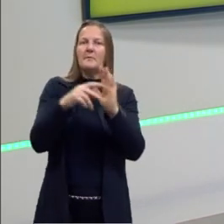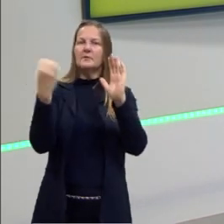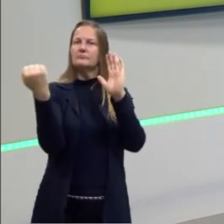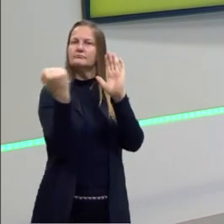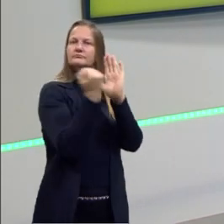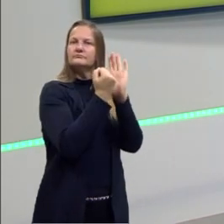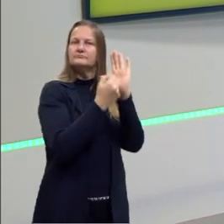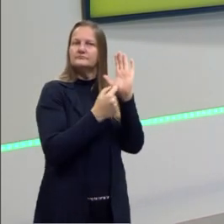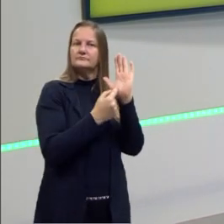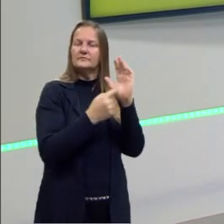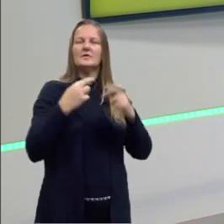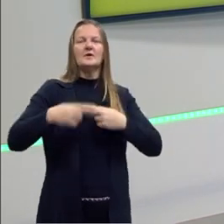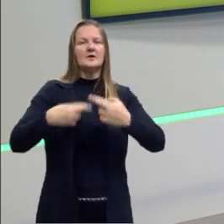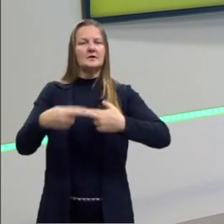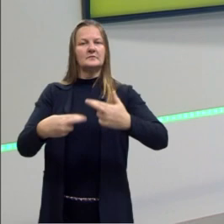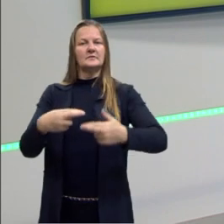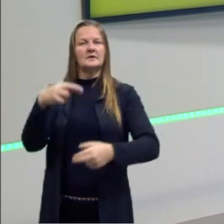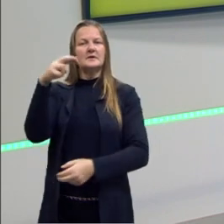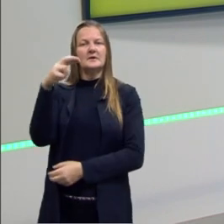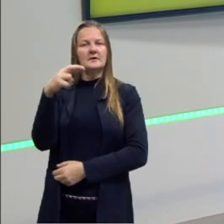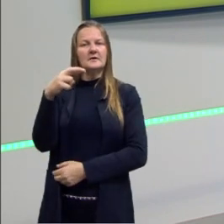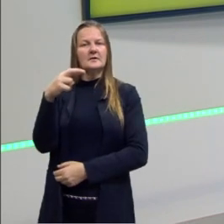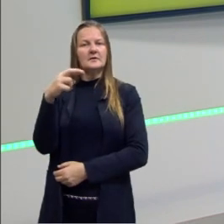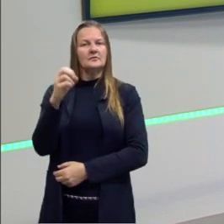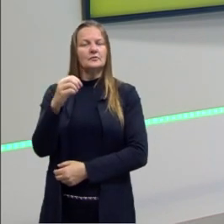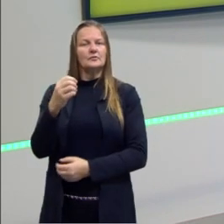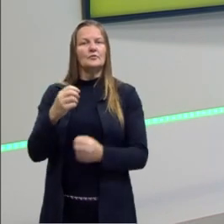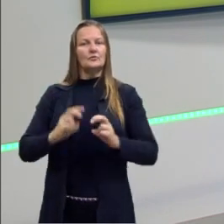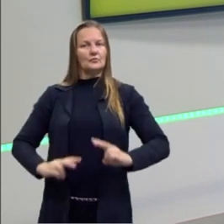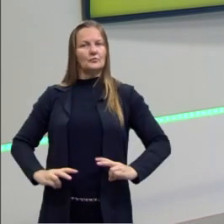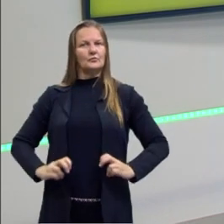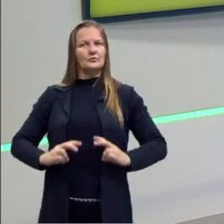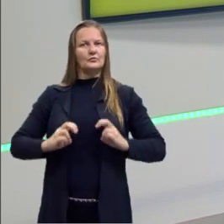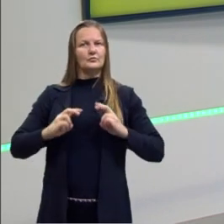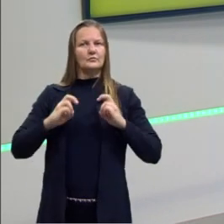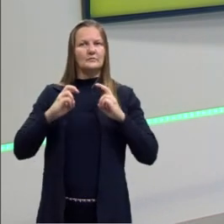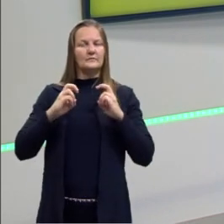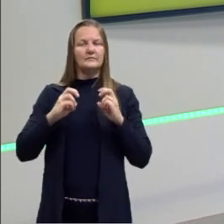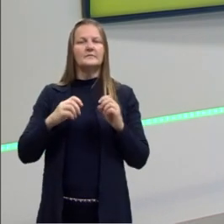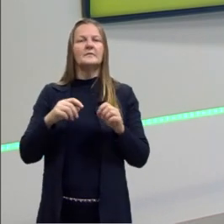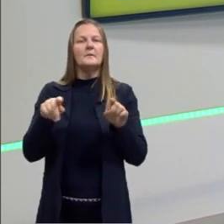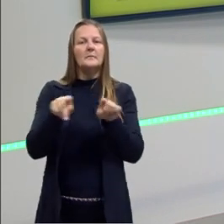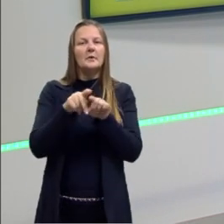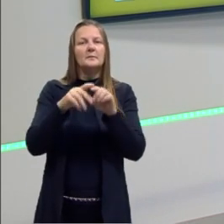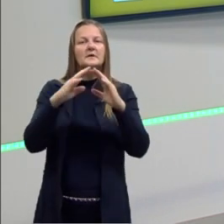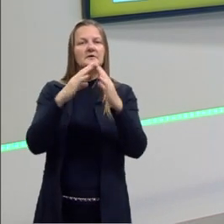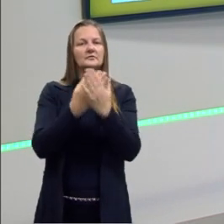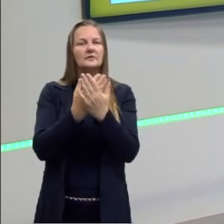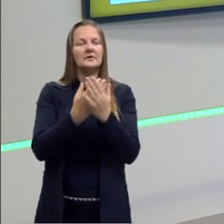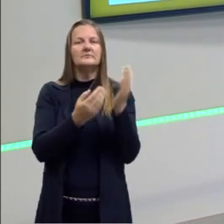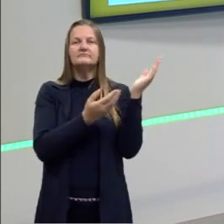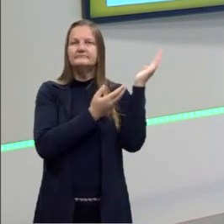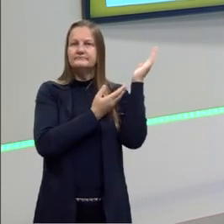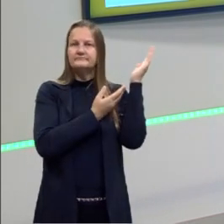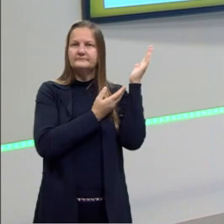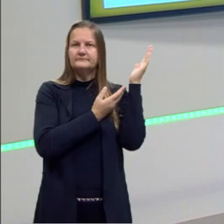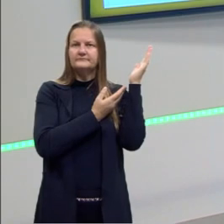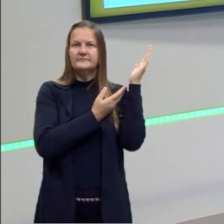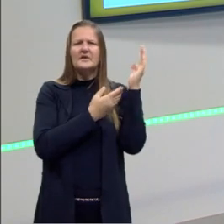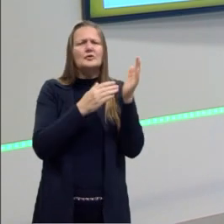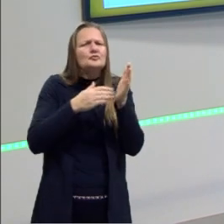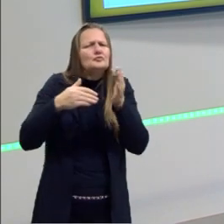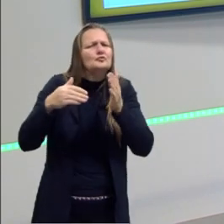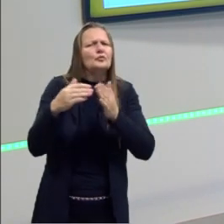marcante do período renascentista sobretudo no antropocentrismo né E a escola de Atenas a gente consegue perceber todos os